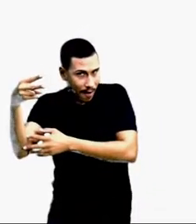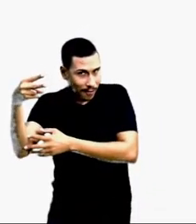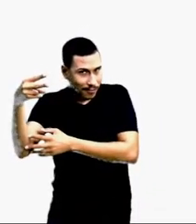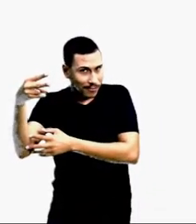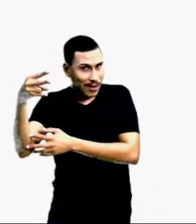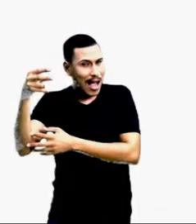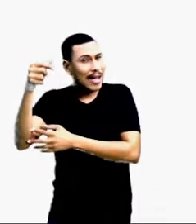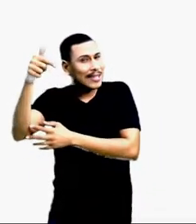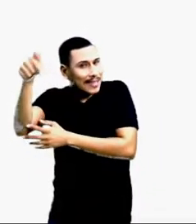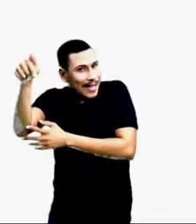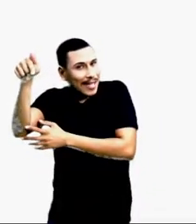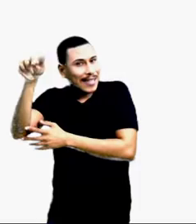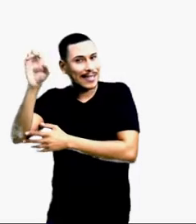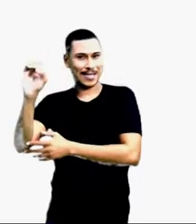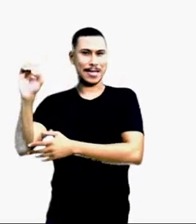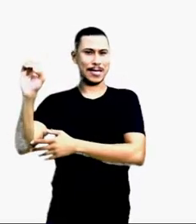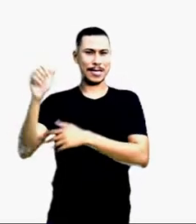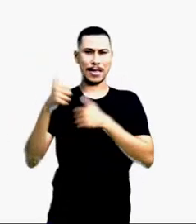a